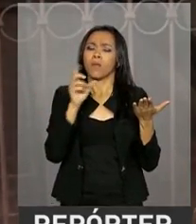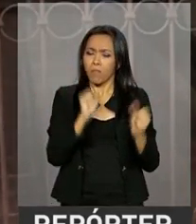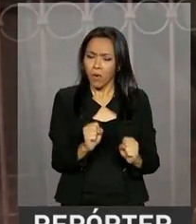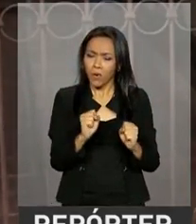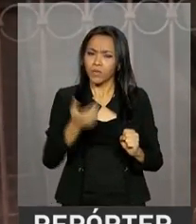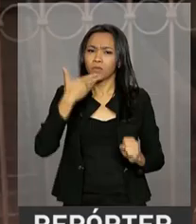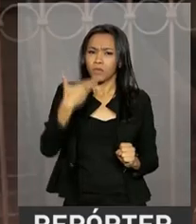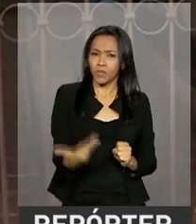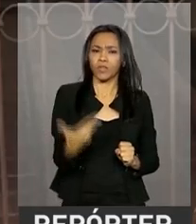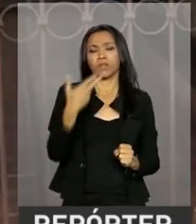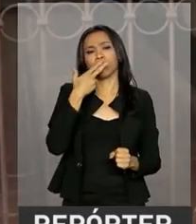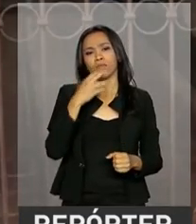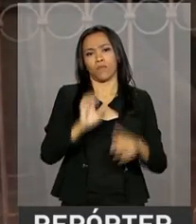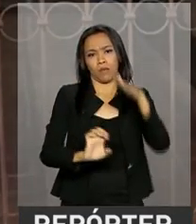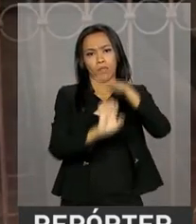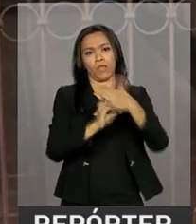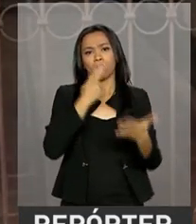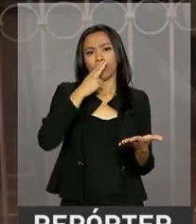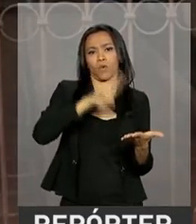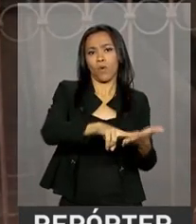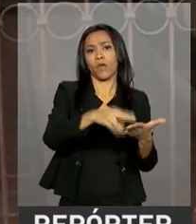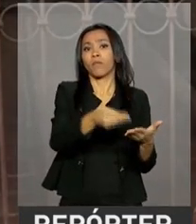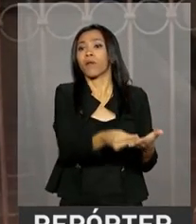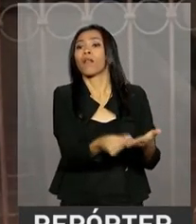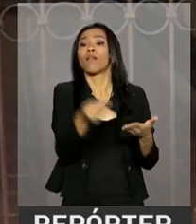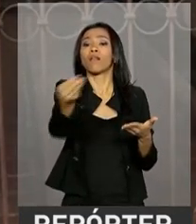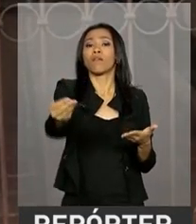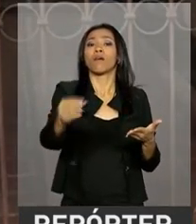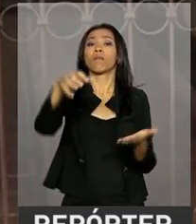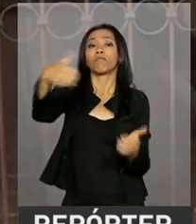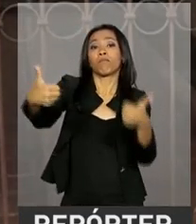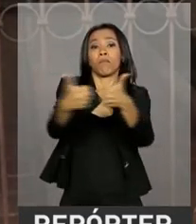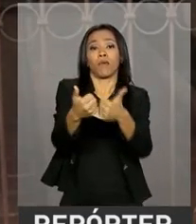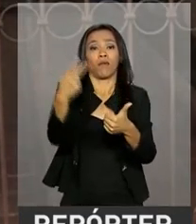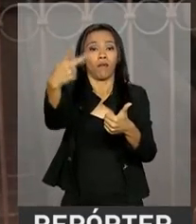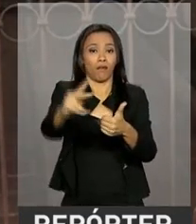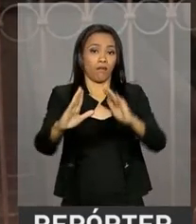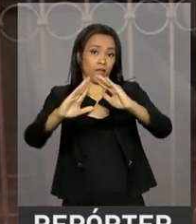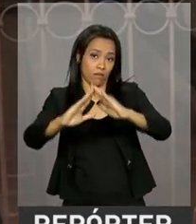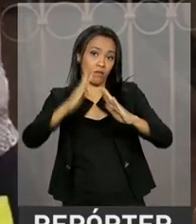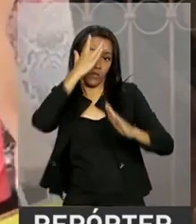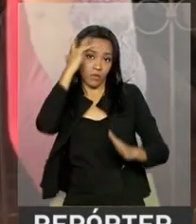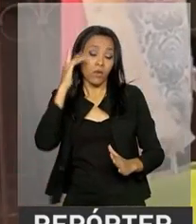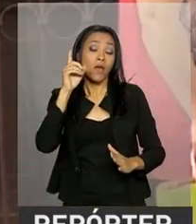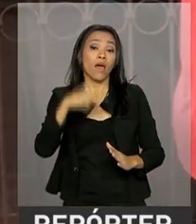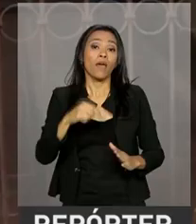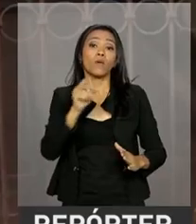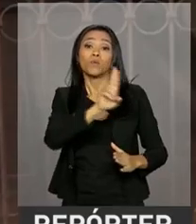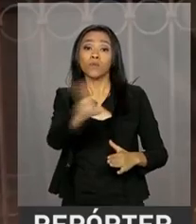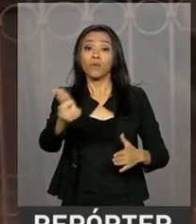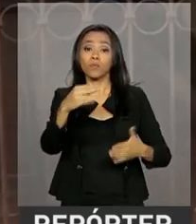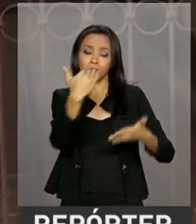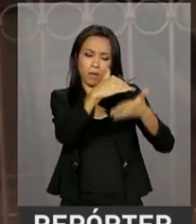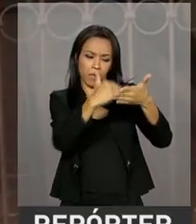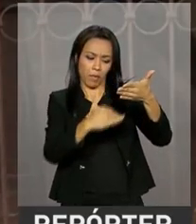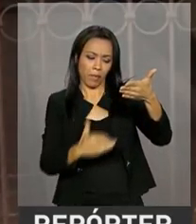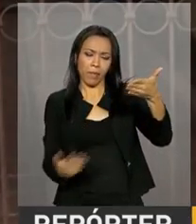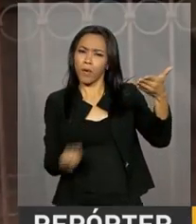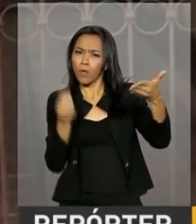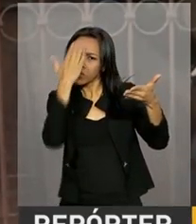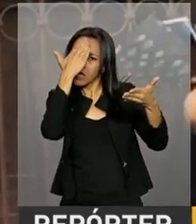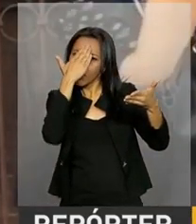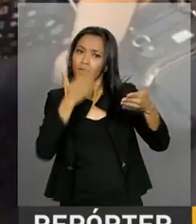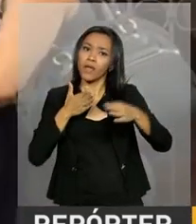solicitar aos correios para encaminhá-lo à agência mais próxima é possível consultar a lista de documentos recebidos pela internet